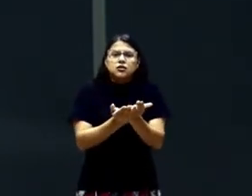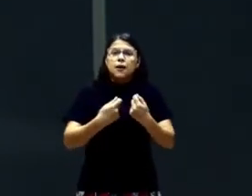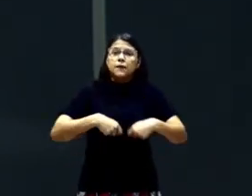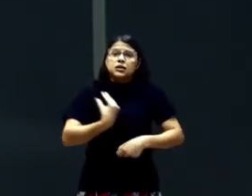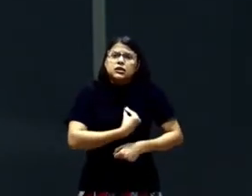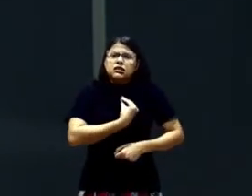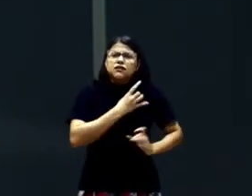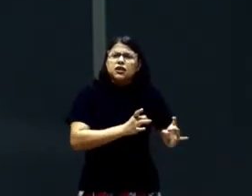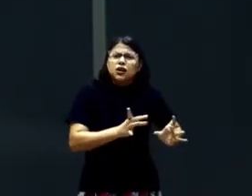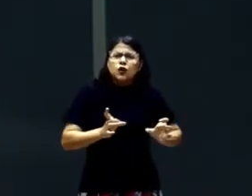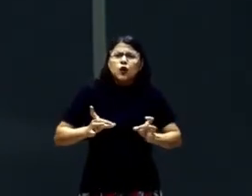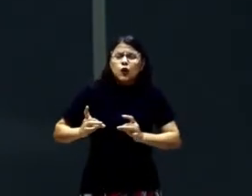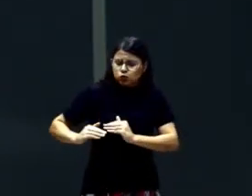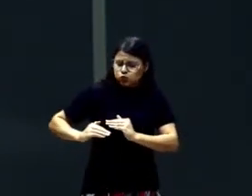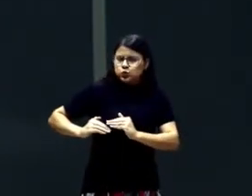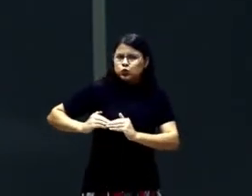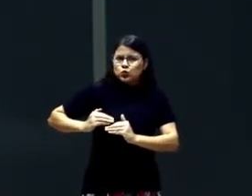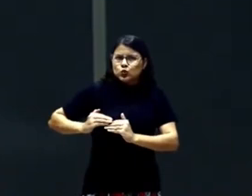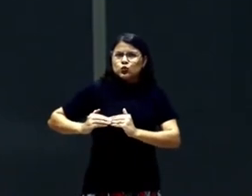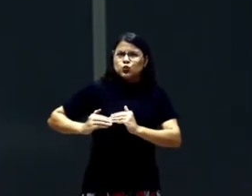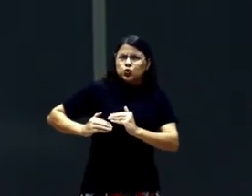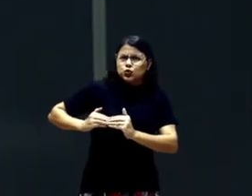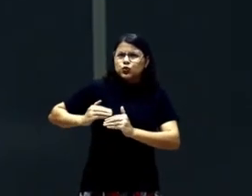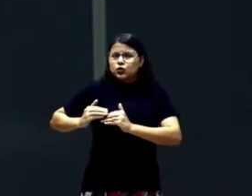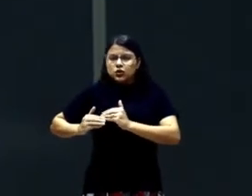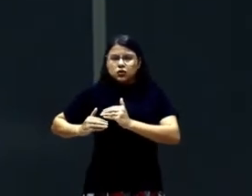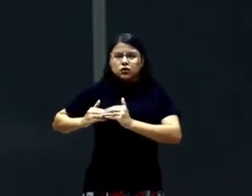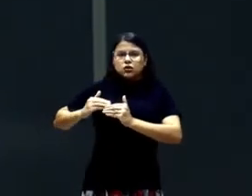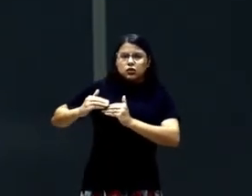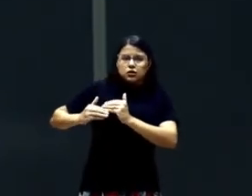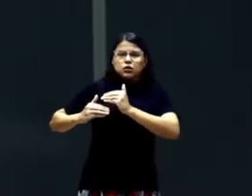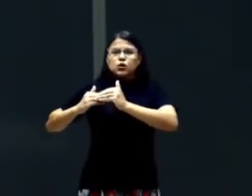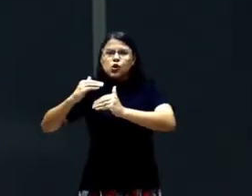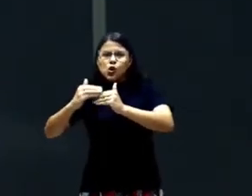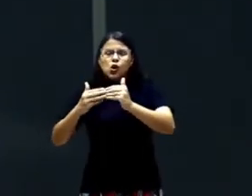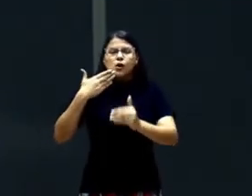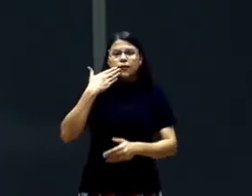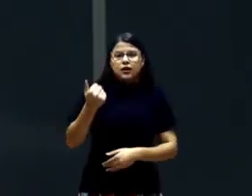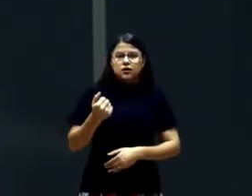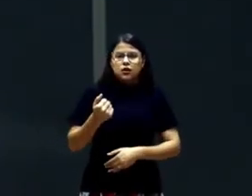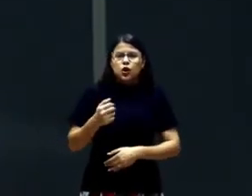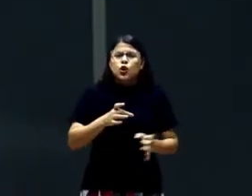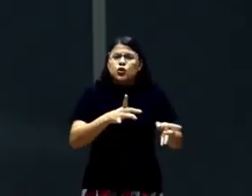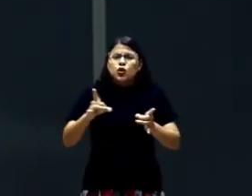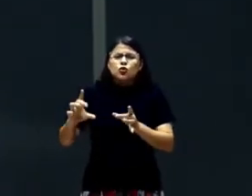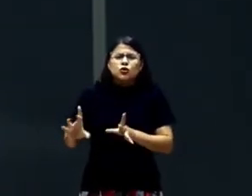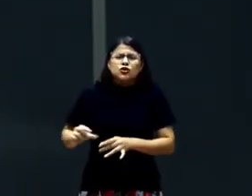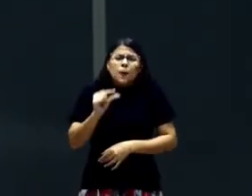ao dia. Pastor, é muito pouco. Não, melhore 1% só. Não precisa mais que